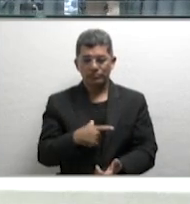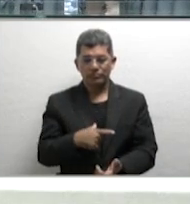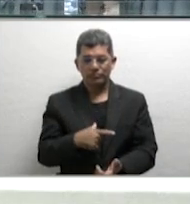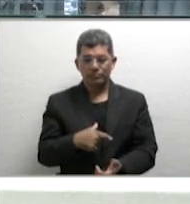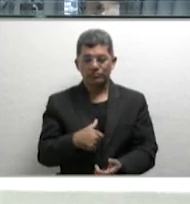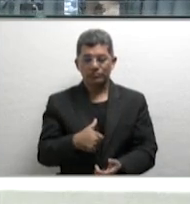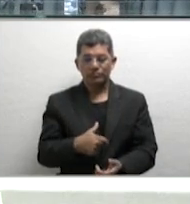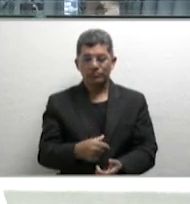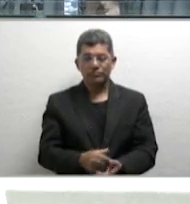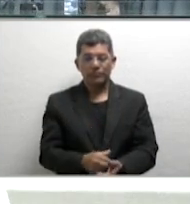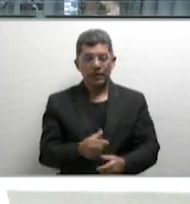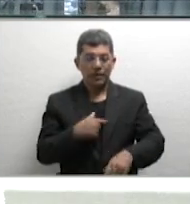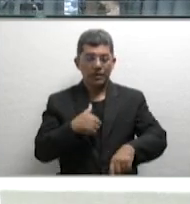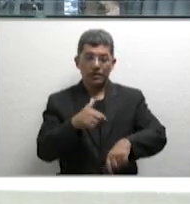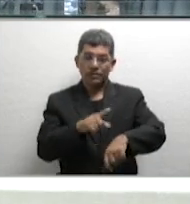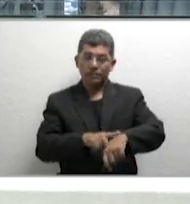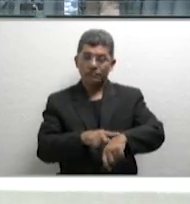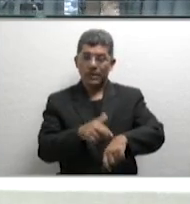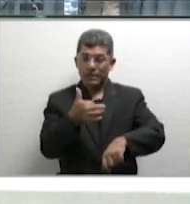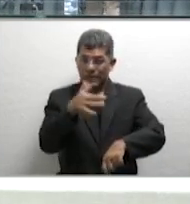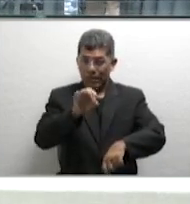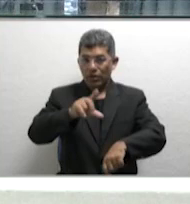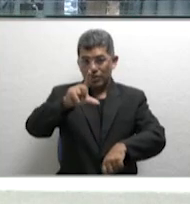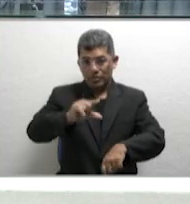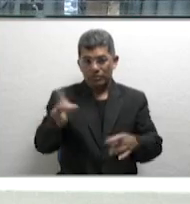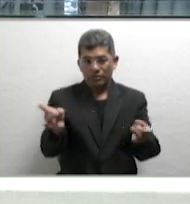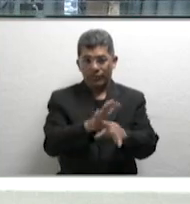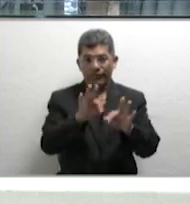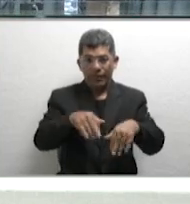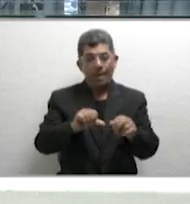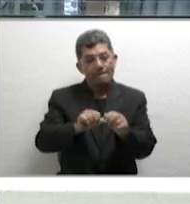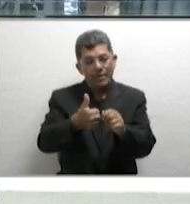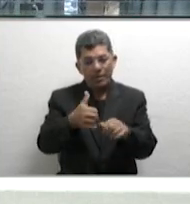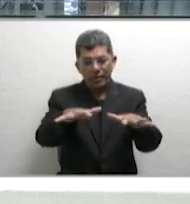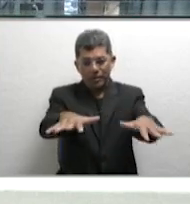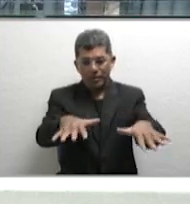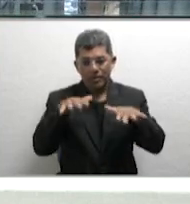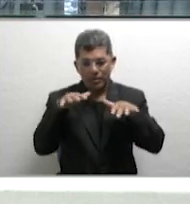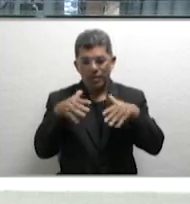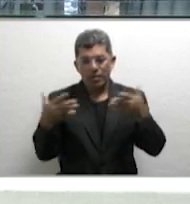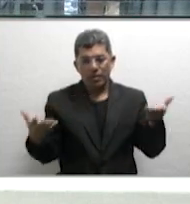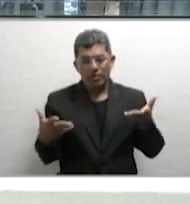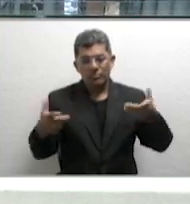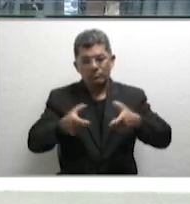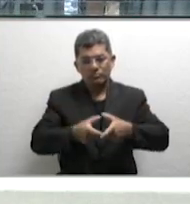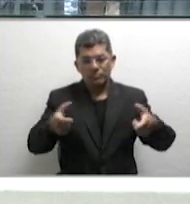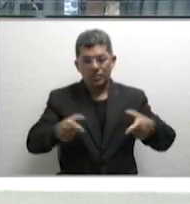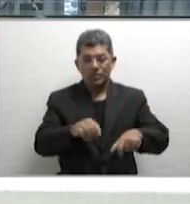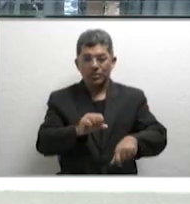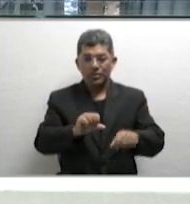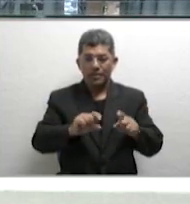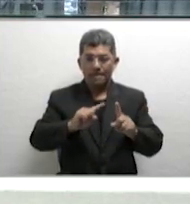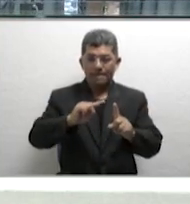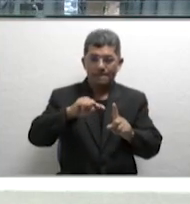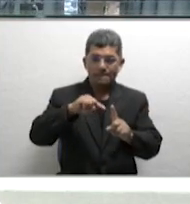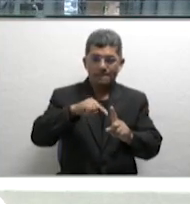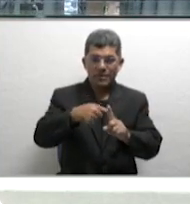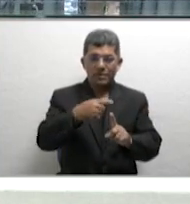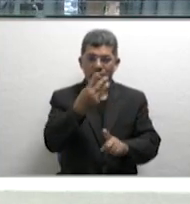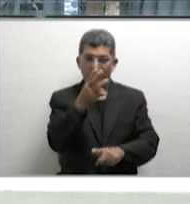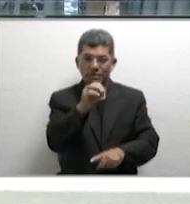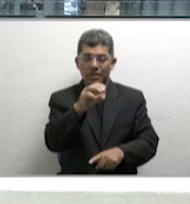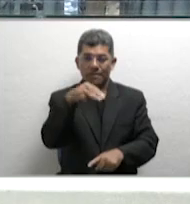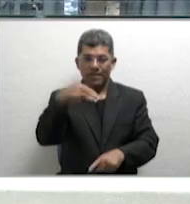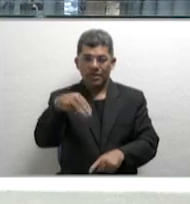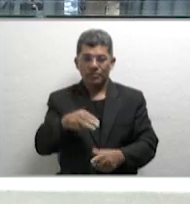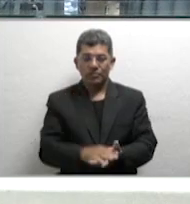encerra às 10 horas no horário regimental. Como é a nossa primeira sessão plenária, nós nos estendemos mais quase 30 minutos. E agora